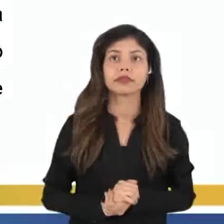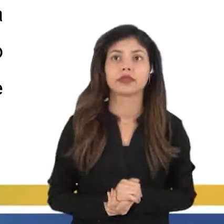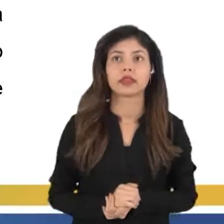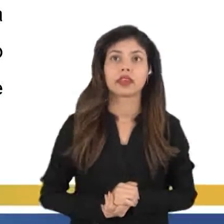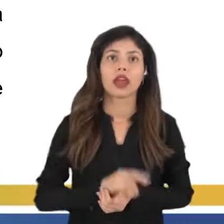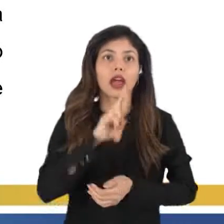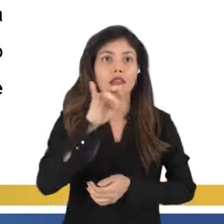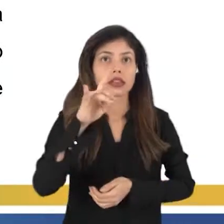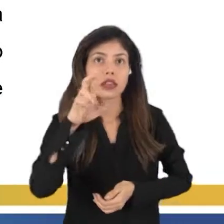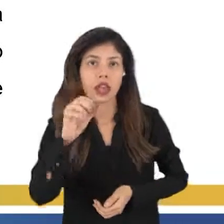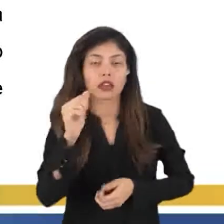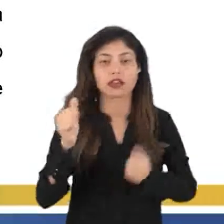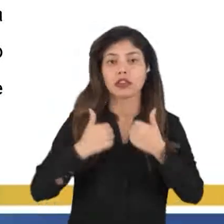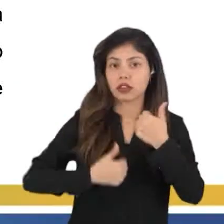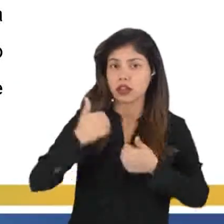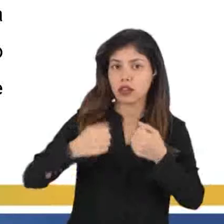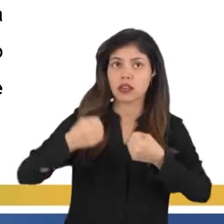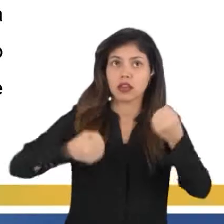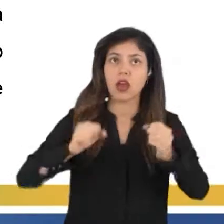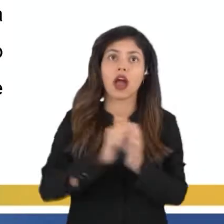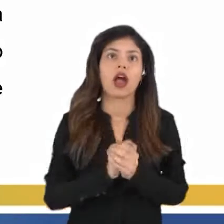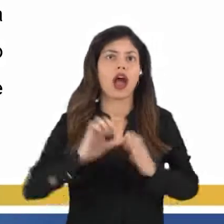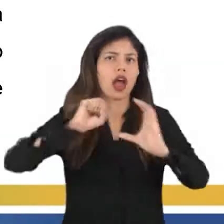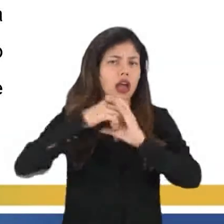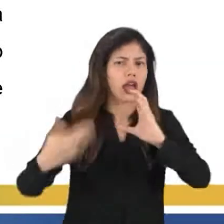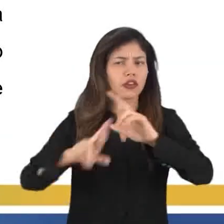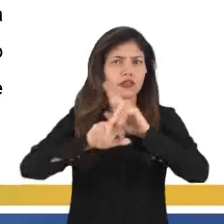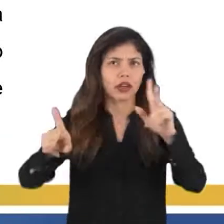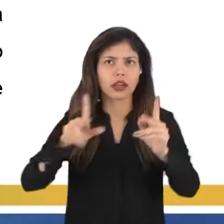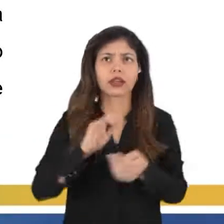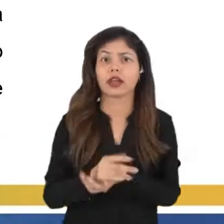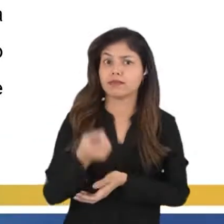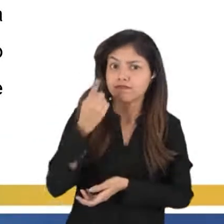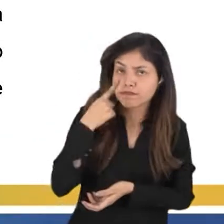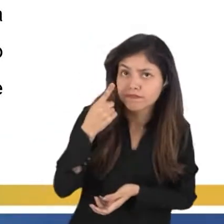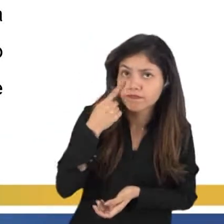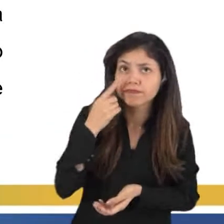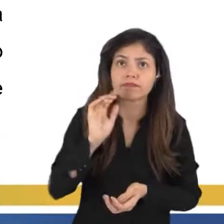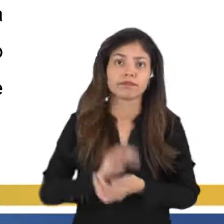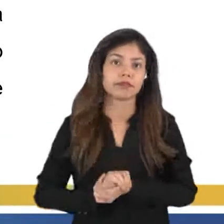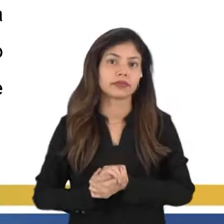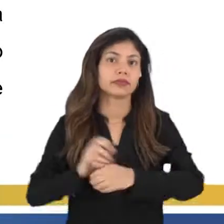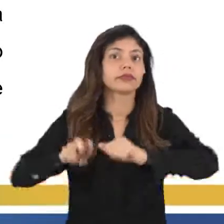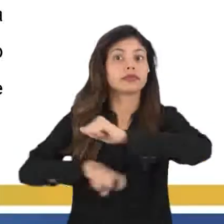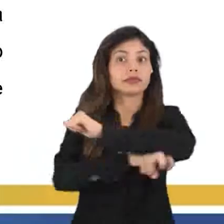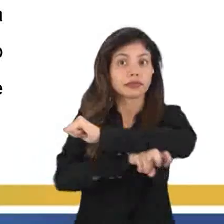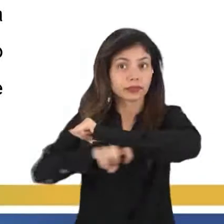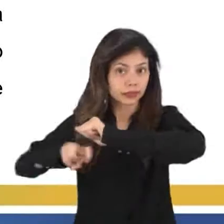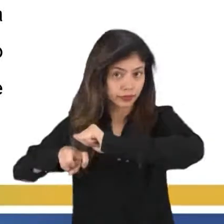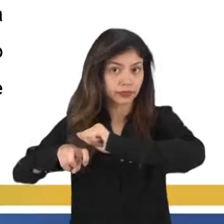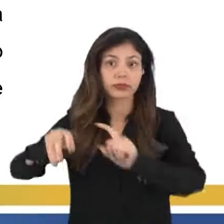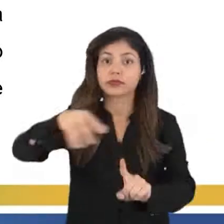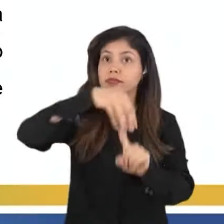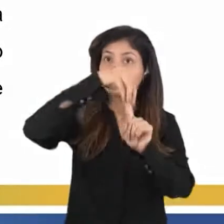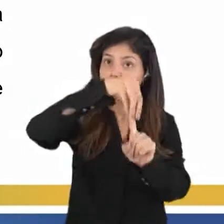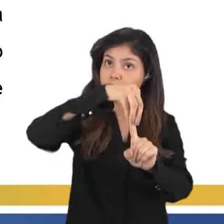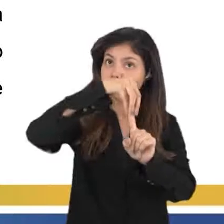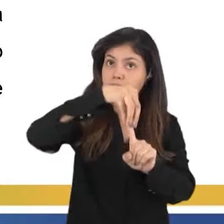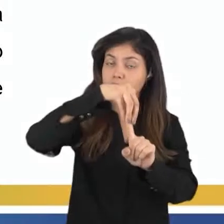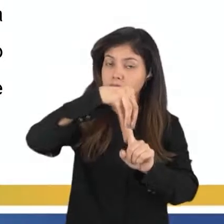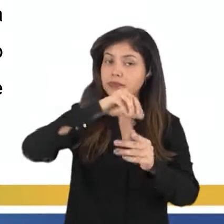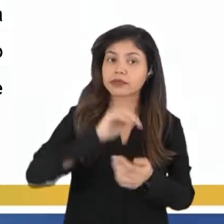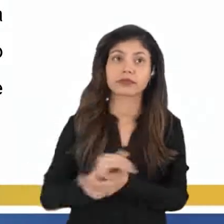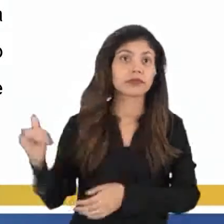As redes de transporte se caracterizam pelos seus diferentes tipos, preste bem atenção, as ferrovias,